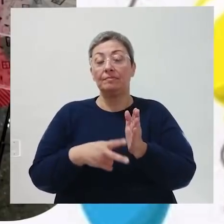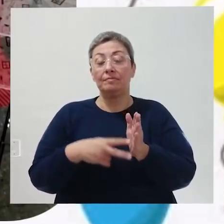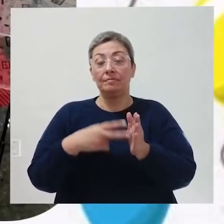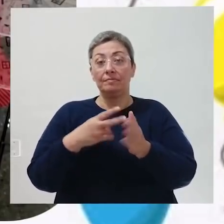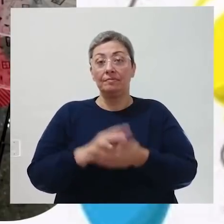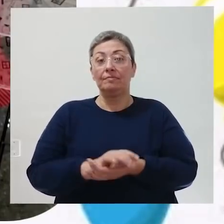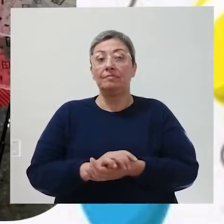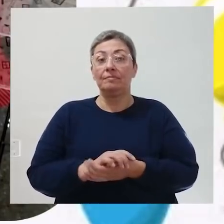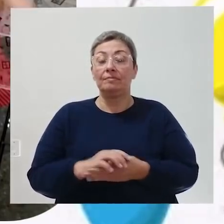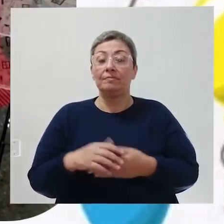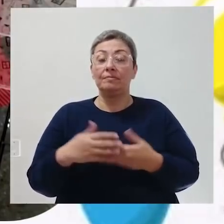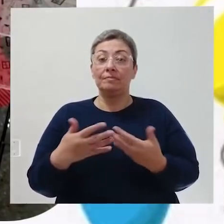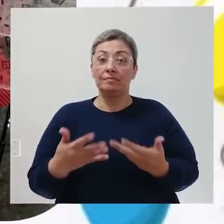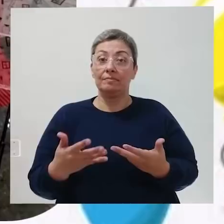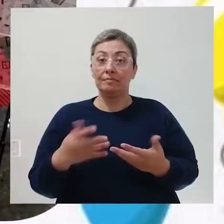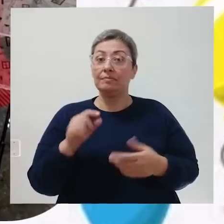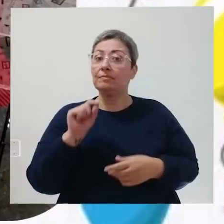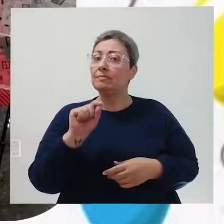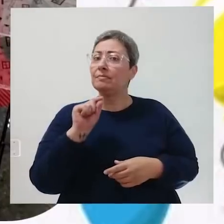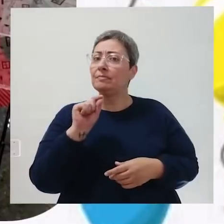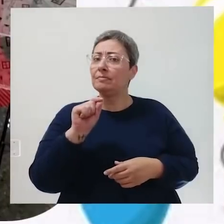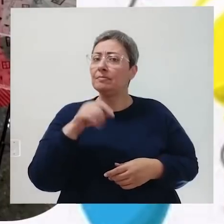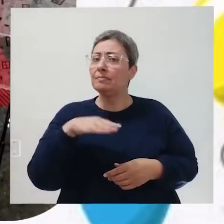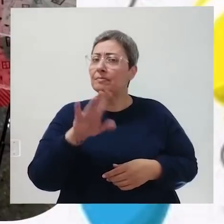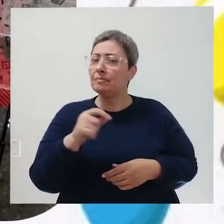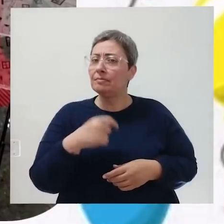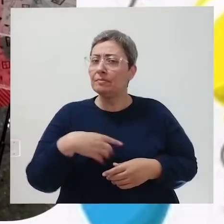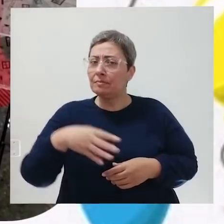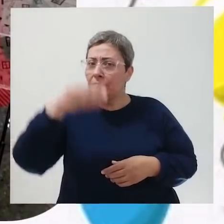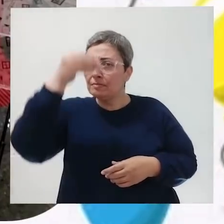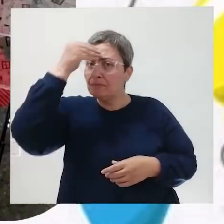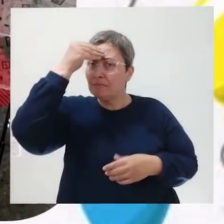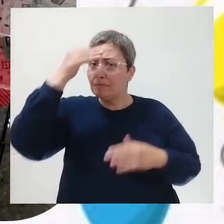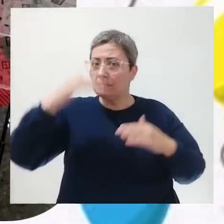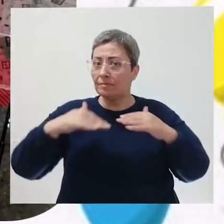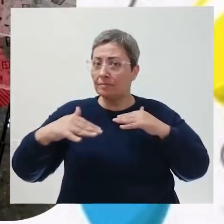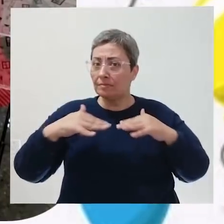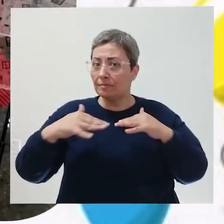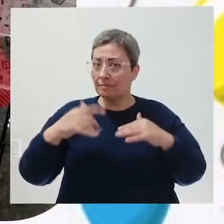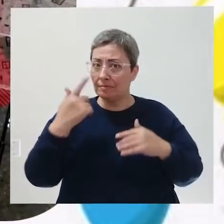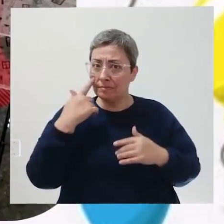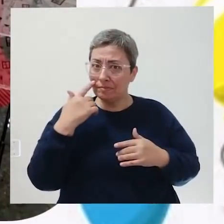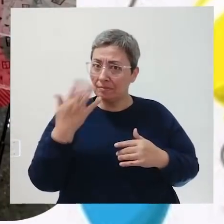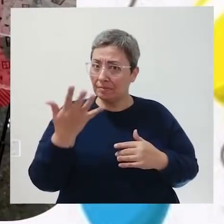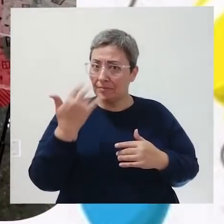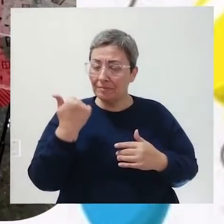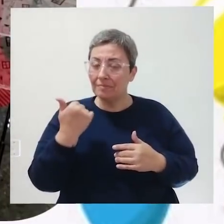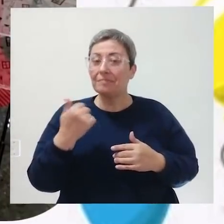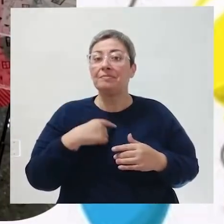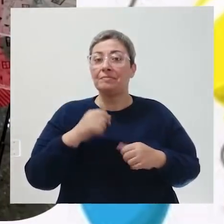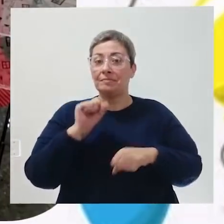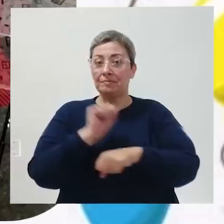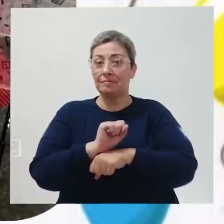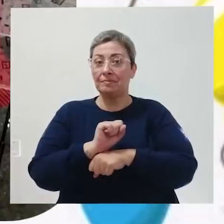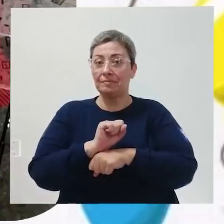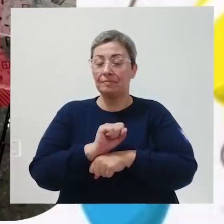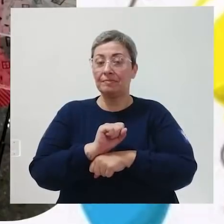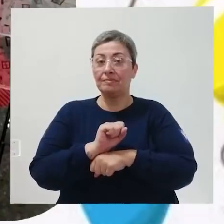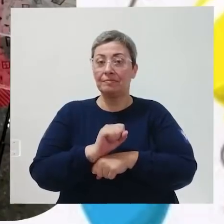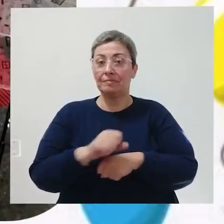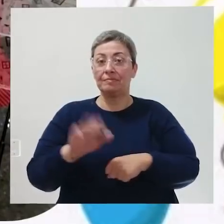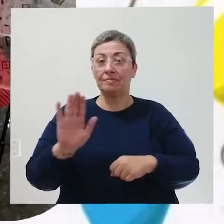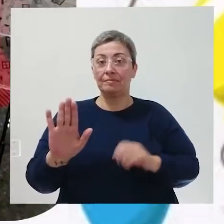Passagem do velho trem. Quem será que decorou os movimentos? Vamos lá?